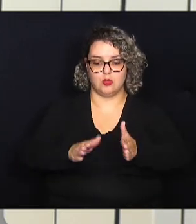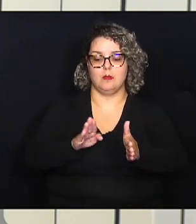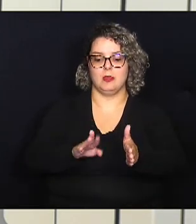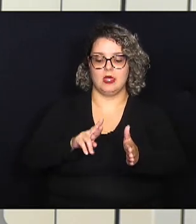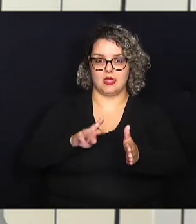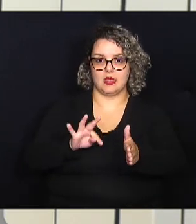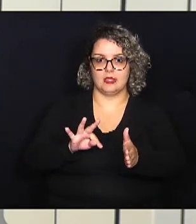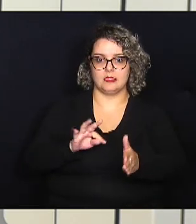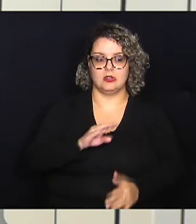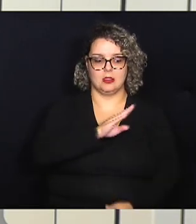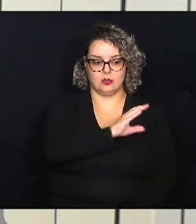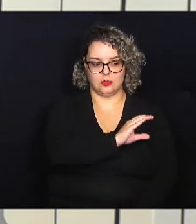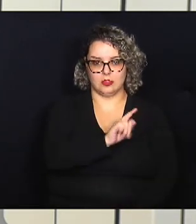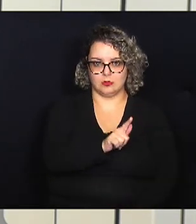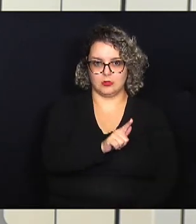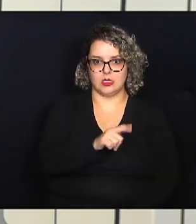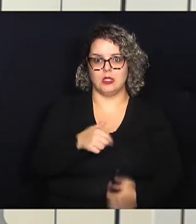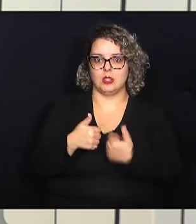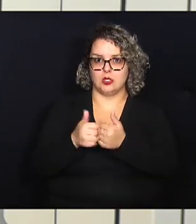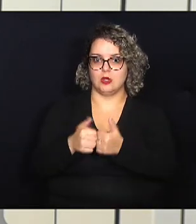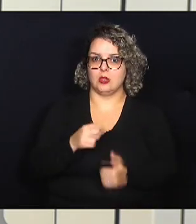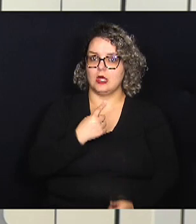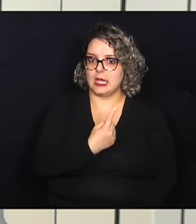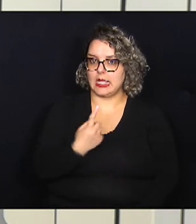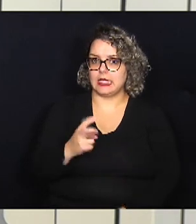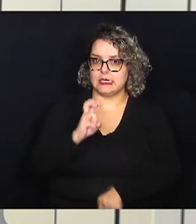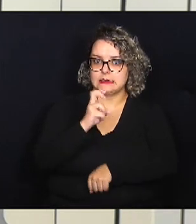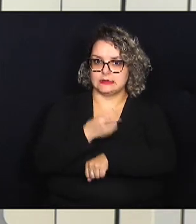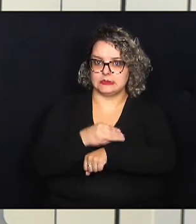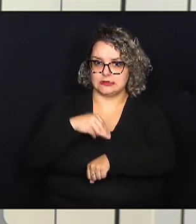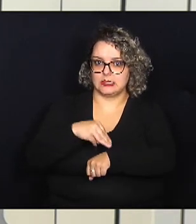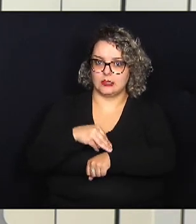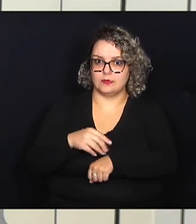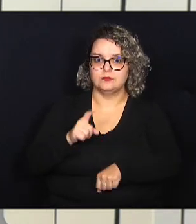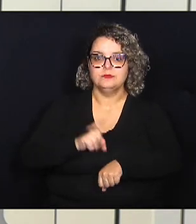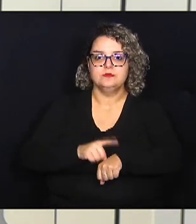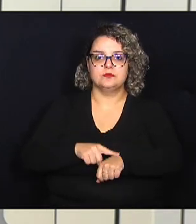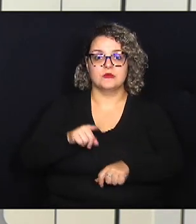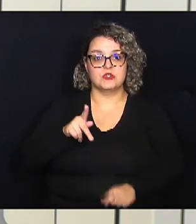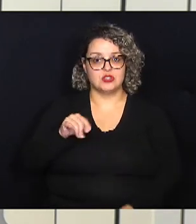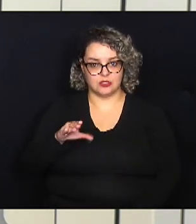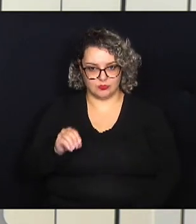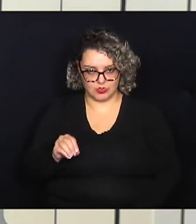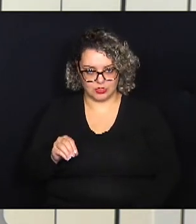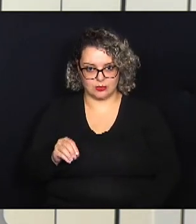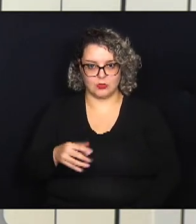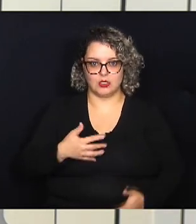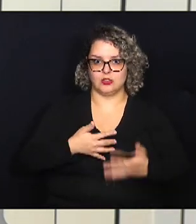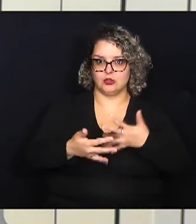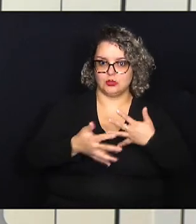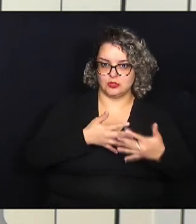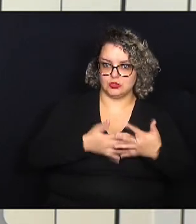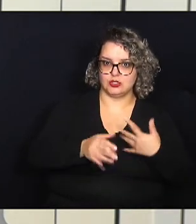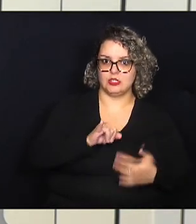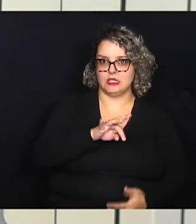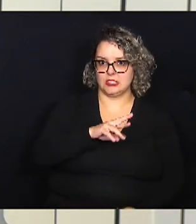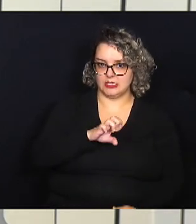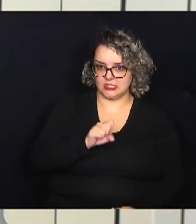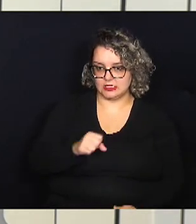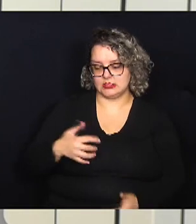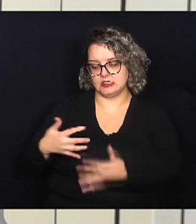e ônibus a cada 5 minutos nos horários de pico entre os terminais Satélite Íris